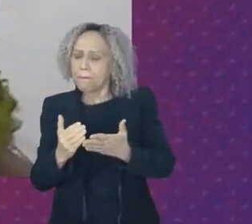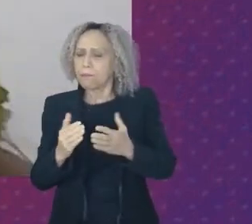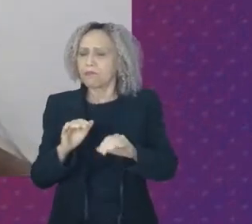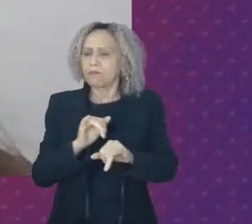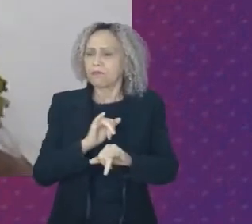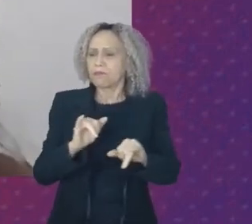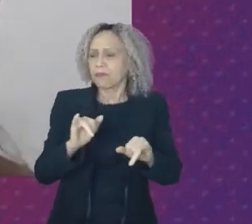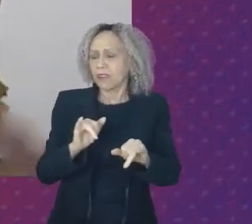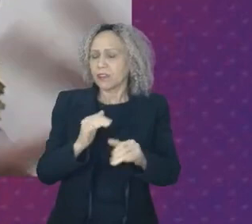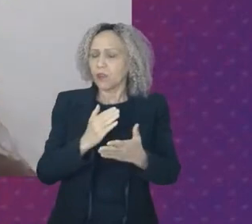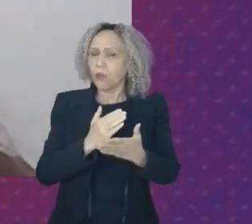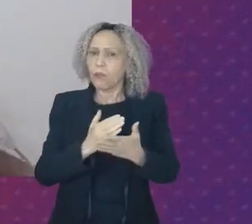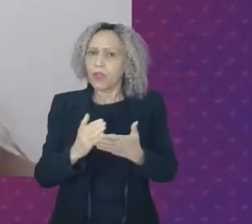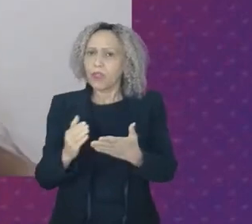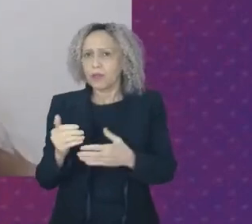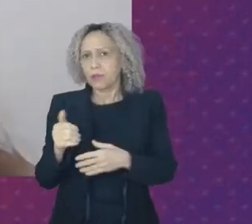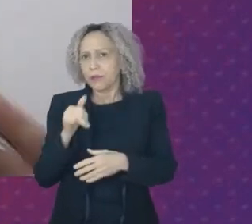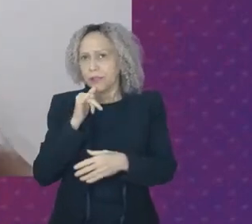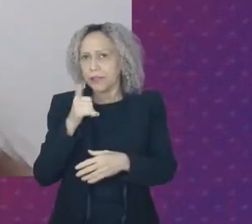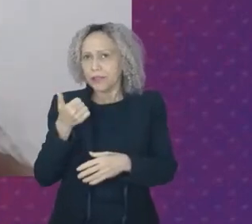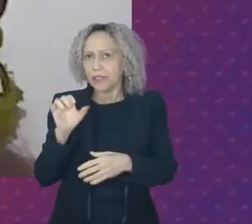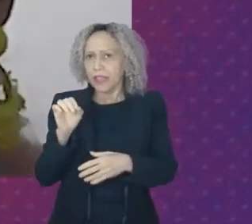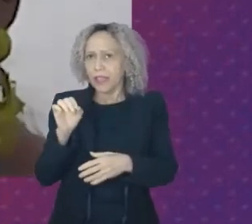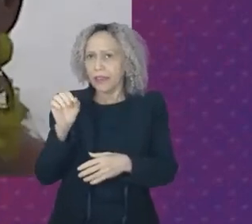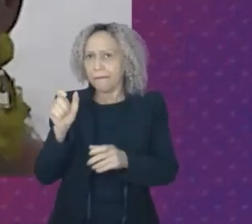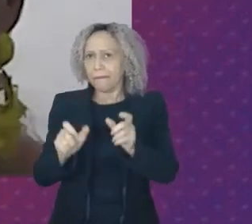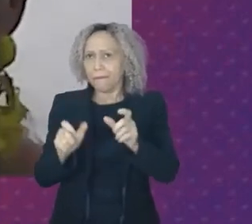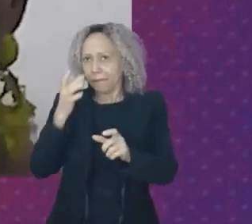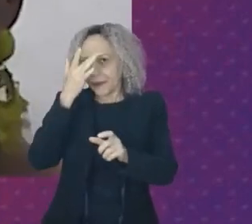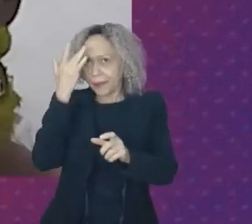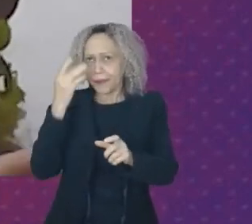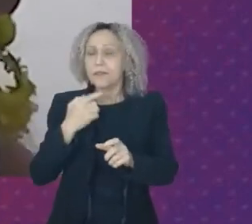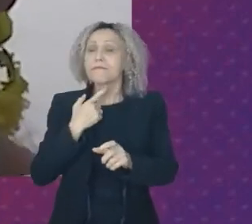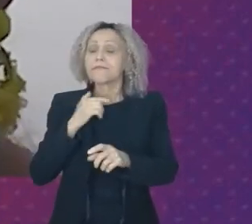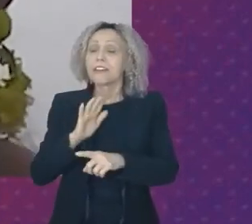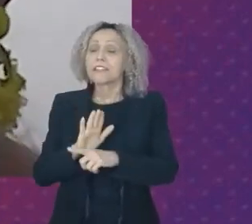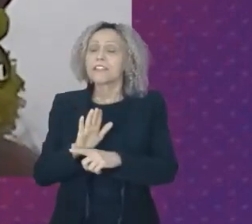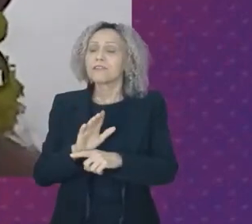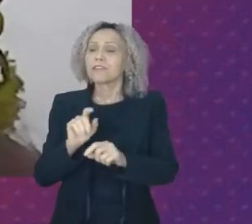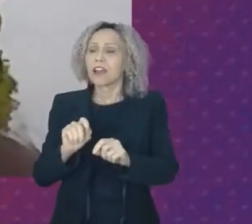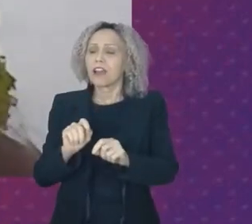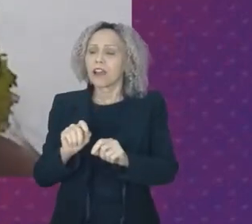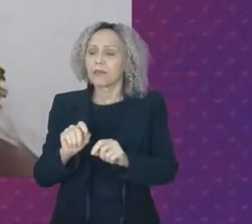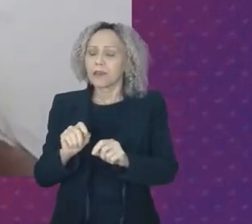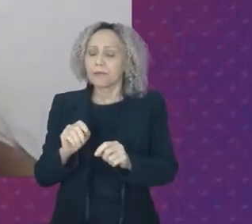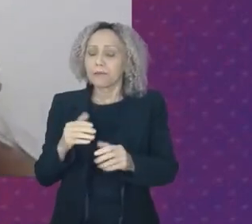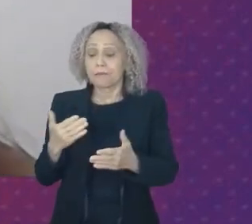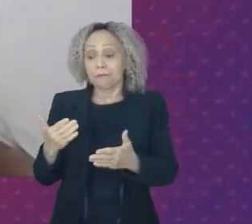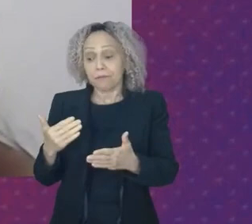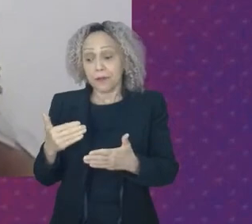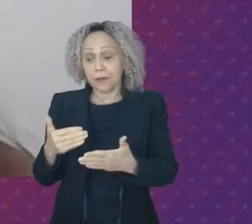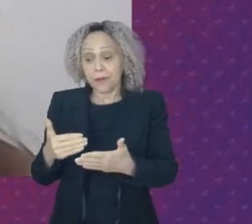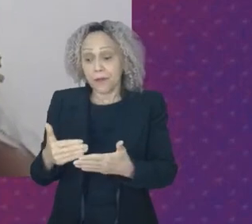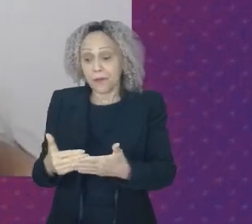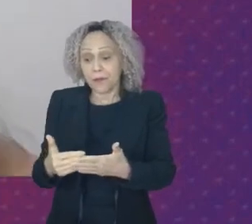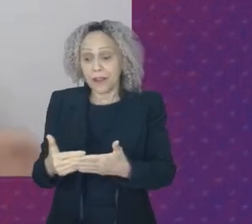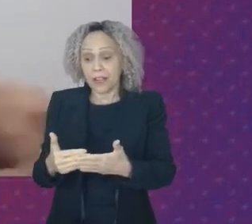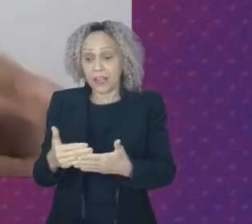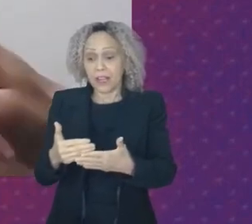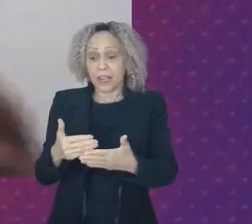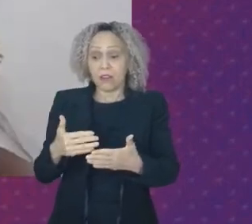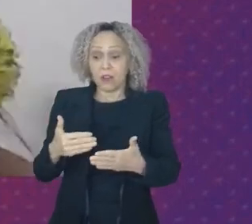começa com 10 pessoas ali querendo ajudar, e aí quando vai se aproximando da